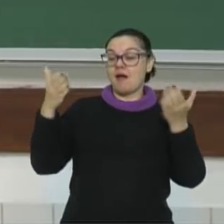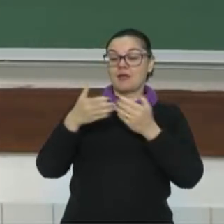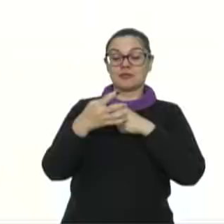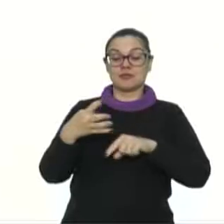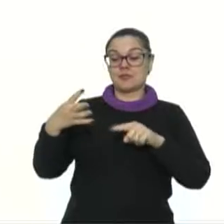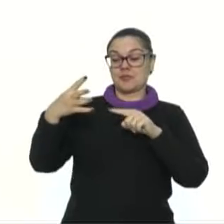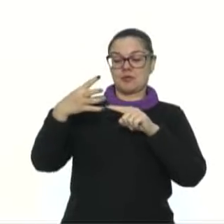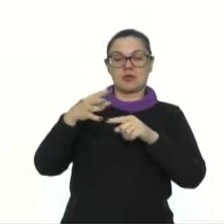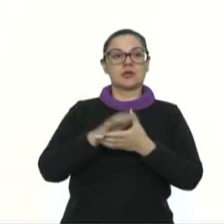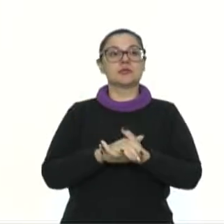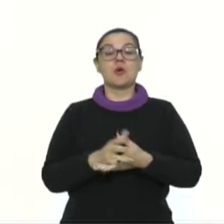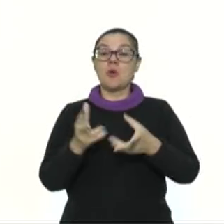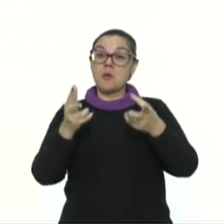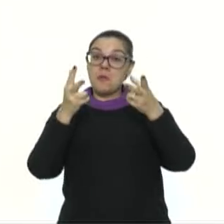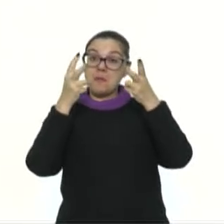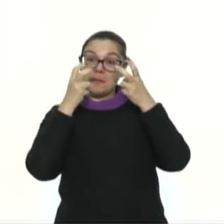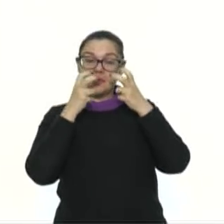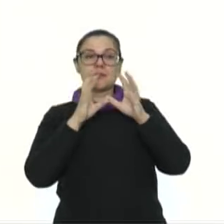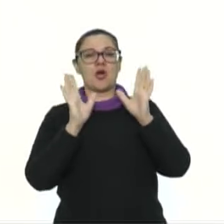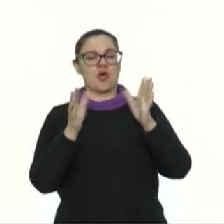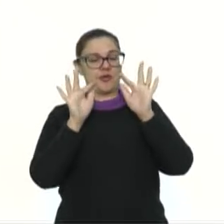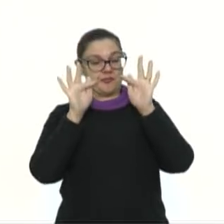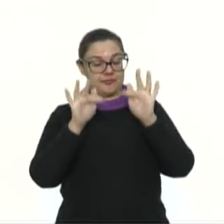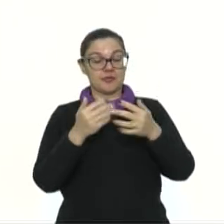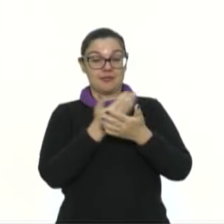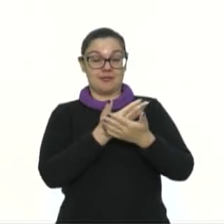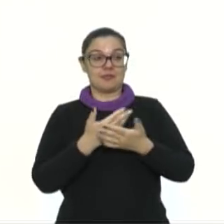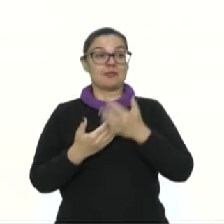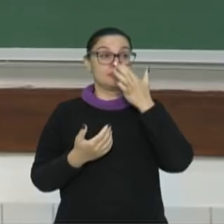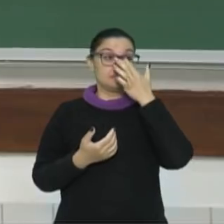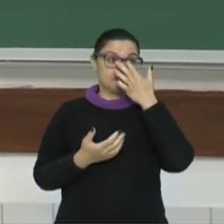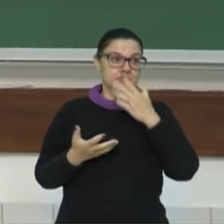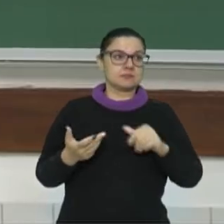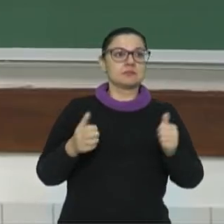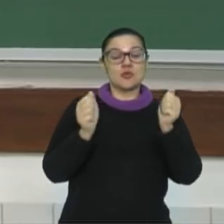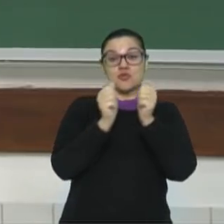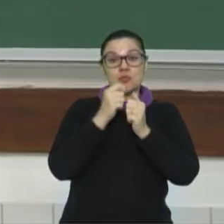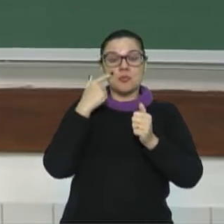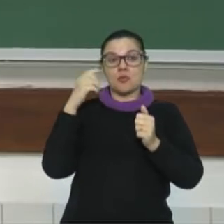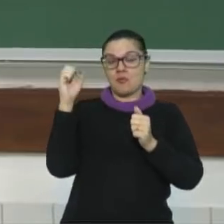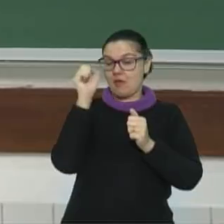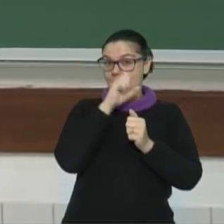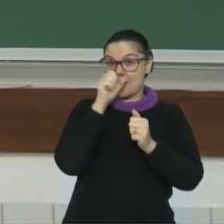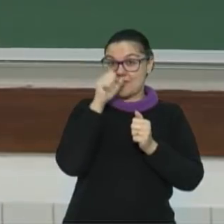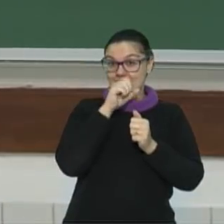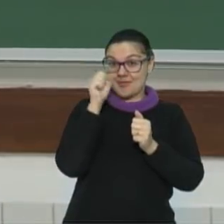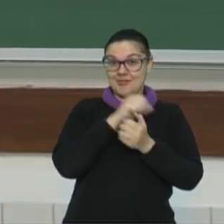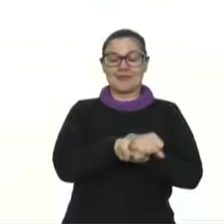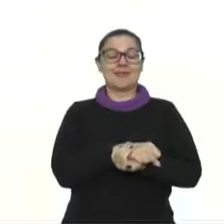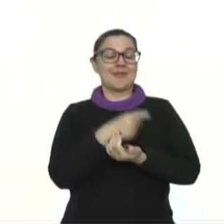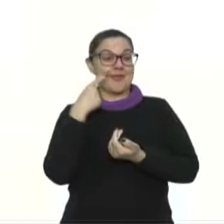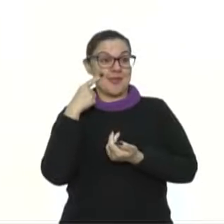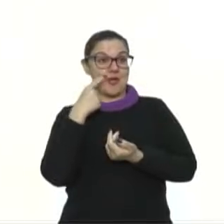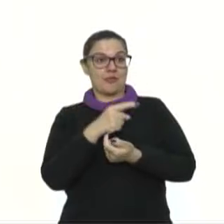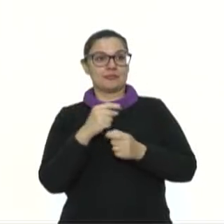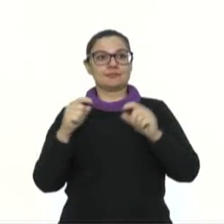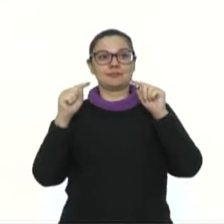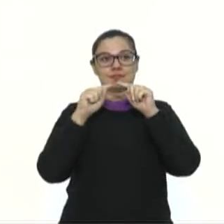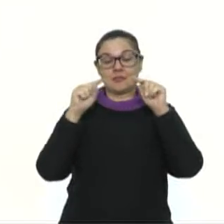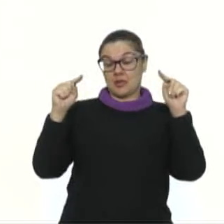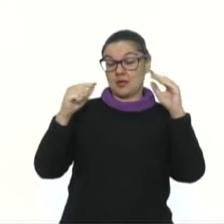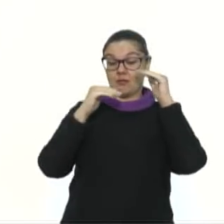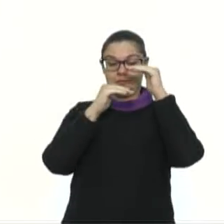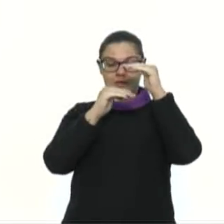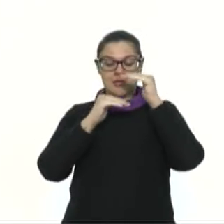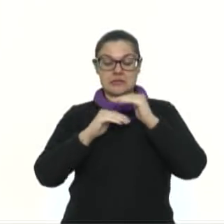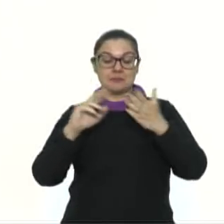hein? Observe os trechos. Estamos finalizando a aula, estamos indo para o final, então acompanha comigo, fica aí. Observe os trechos. Eles apresentam